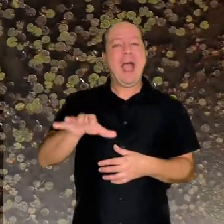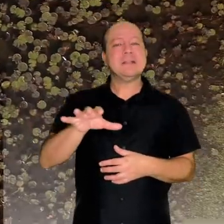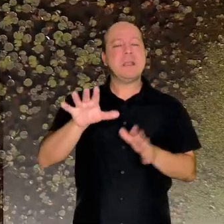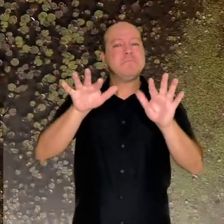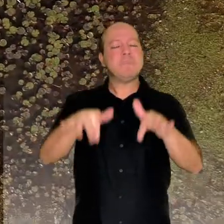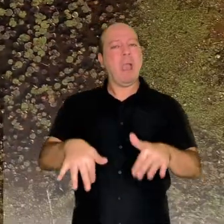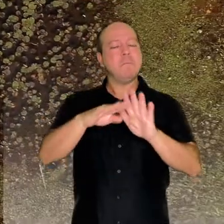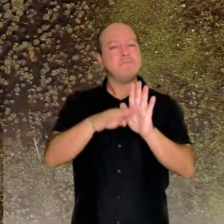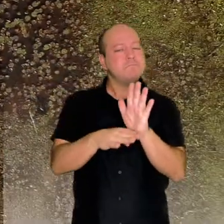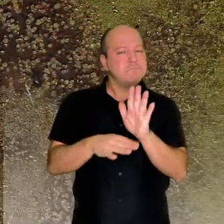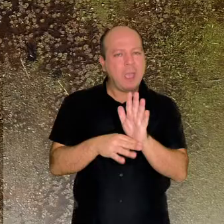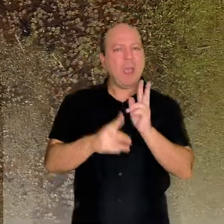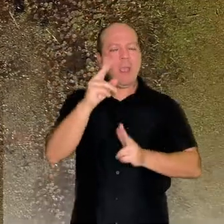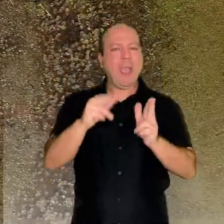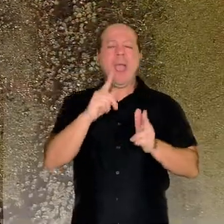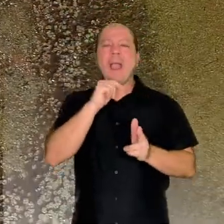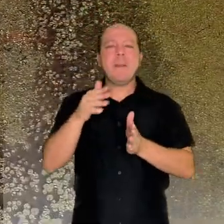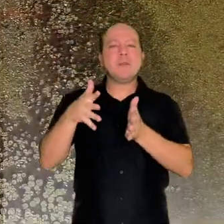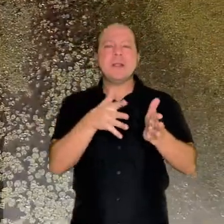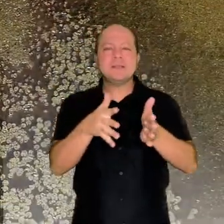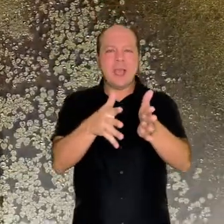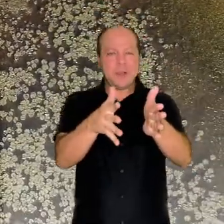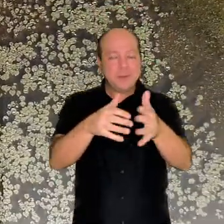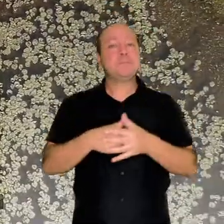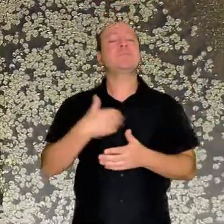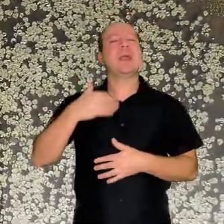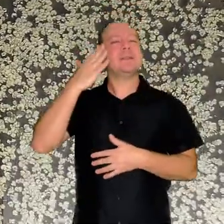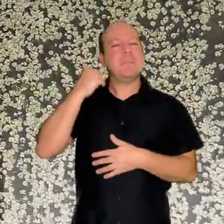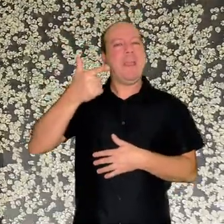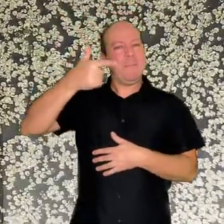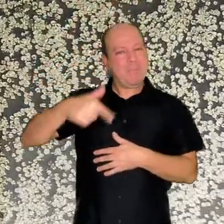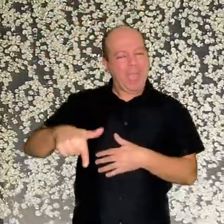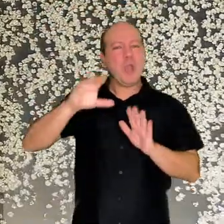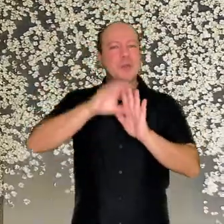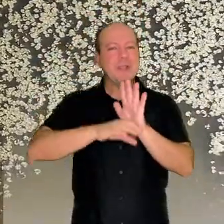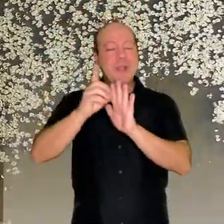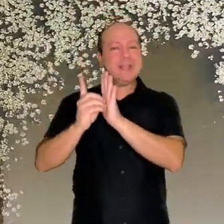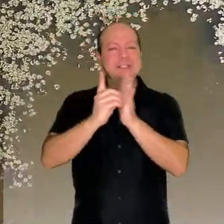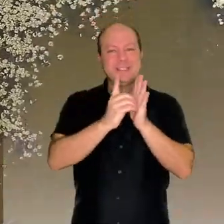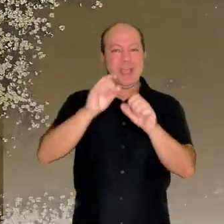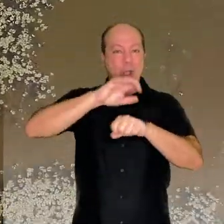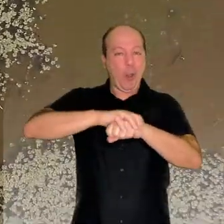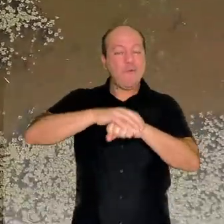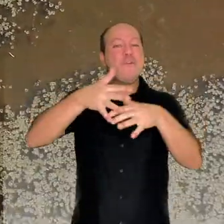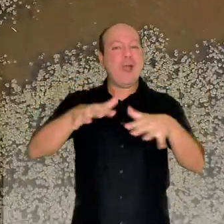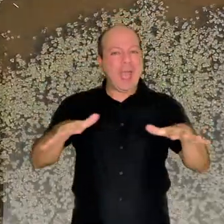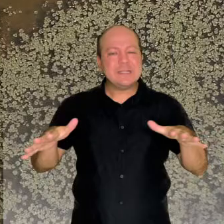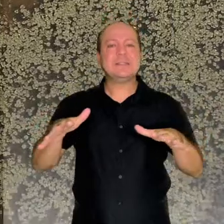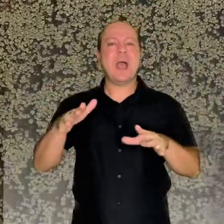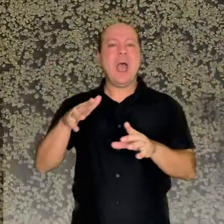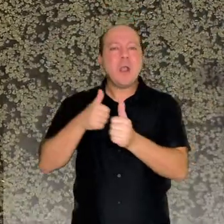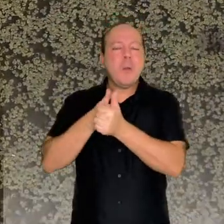Assim, encerramos mais um episódio de Caminho das Águas. Para saber mais sobre os conteúdos digitais do FASA